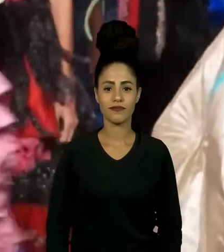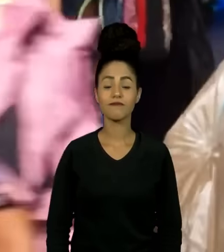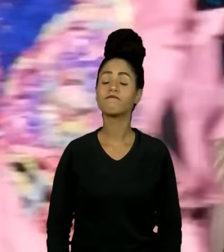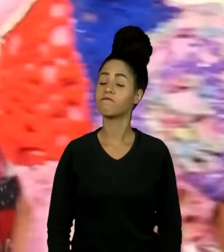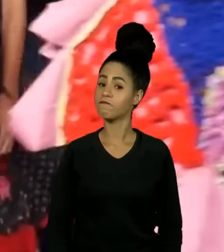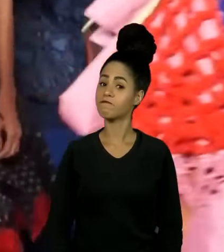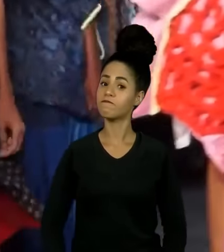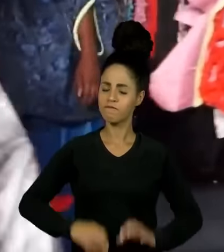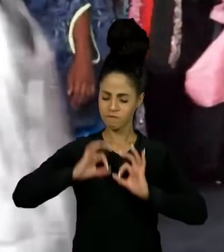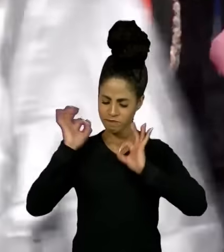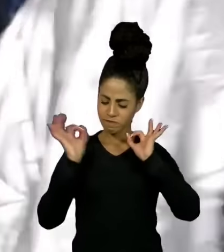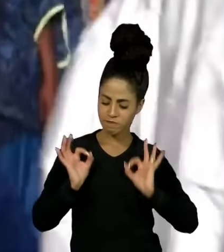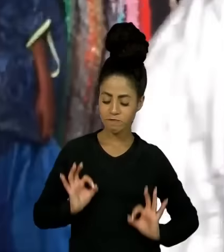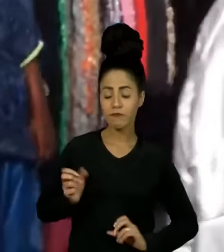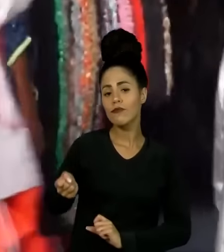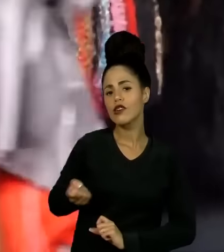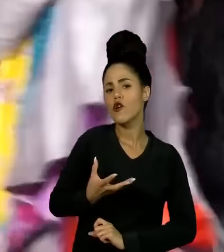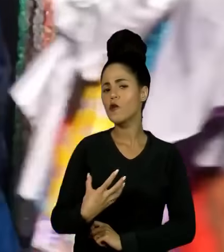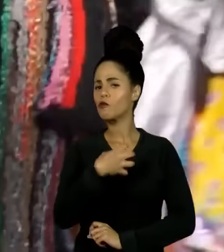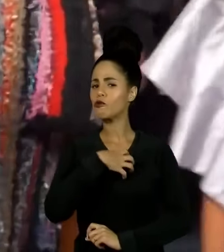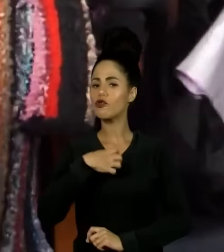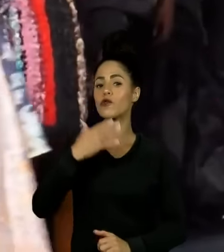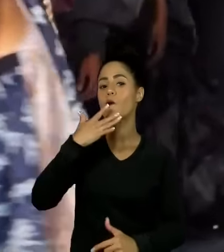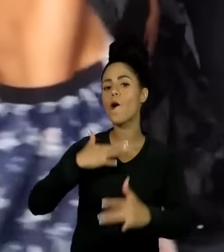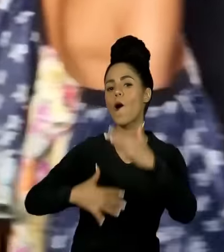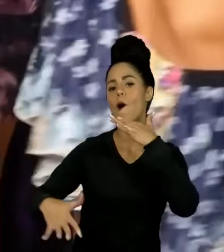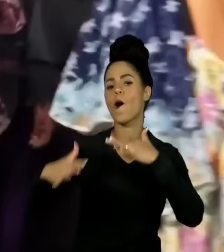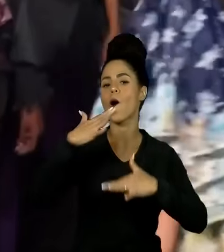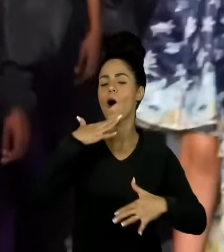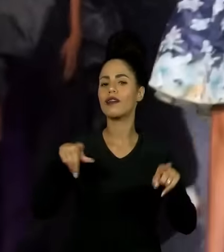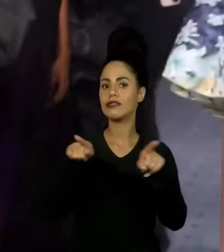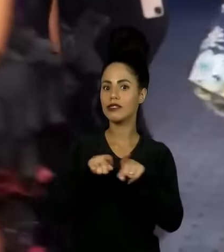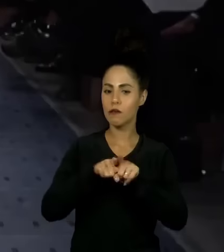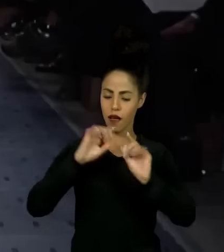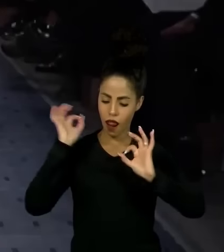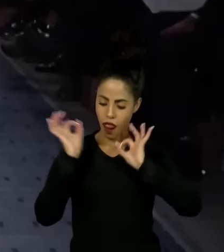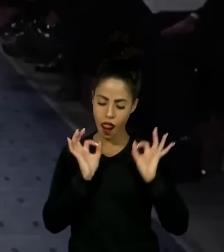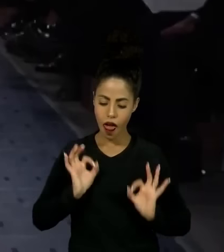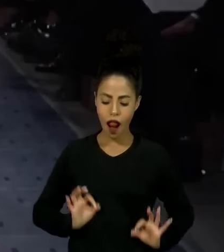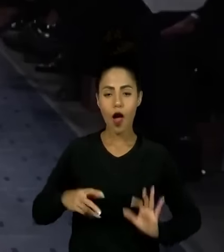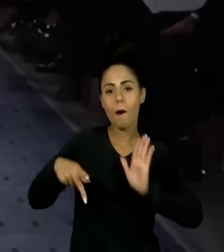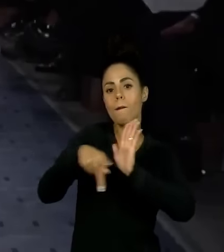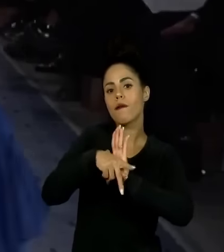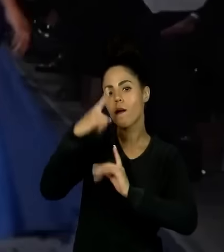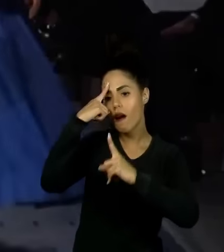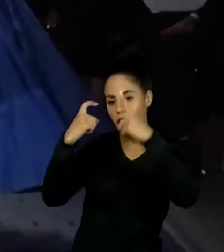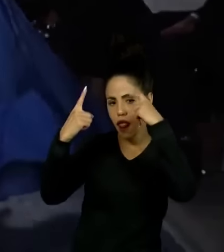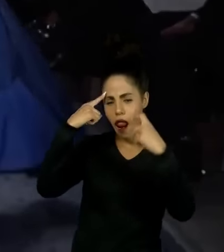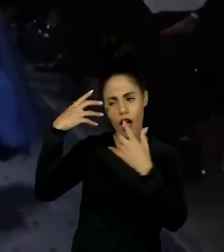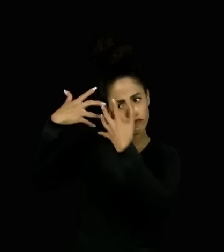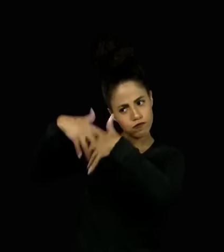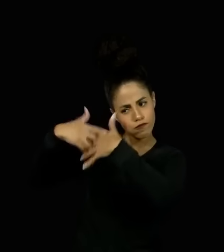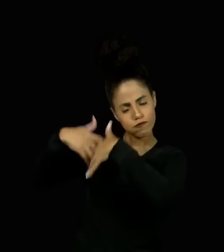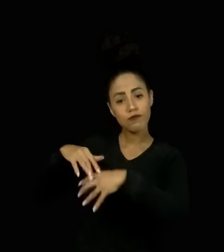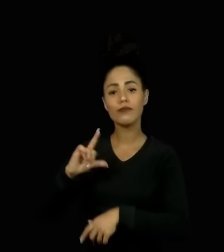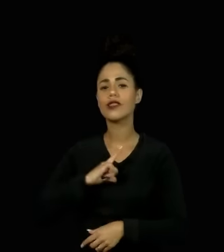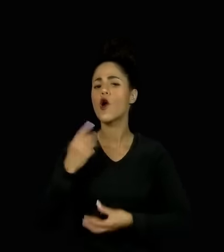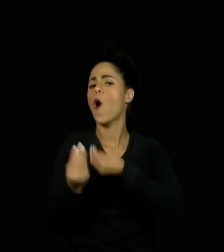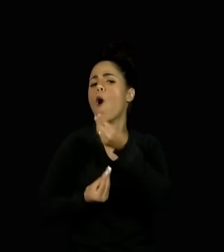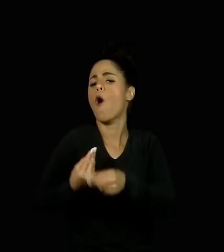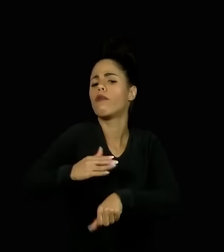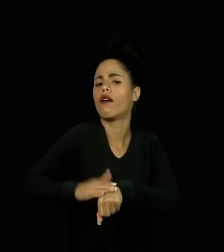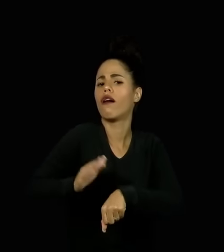Novas formas e combinações de cores originais em roupas pensadas para gerar reflexões. Elas são